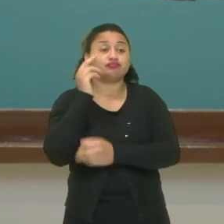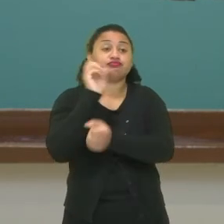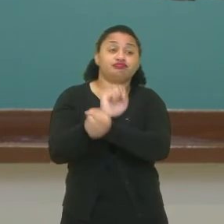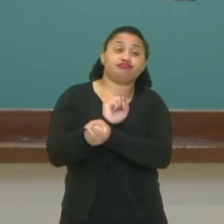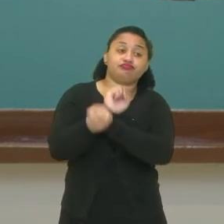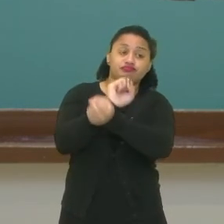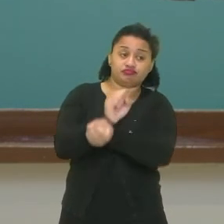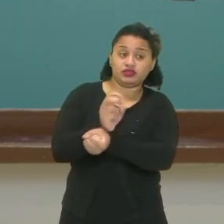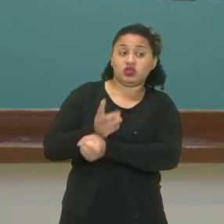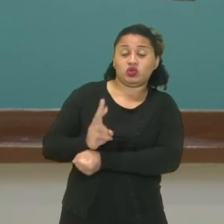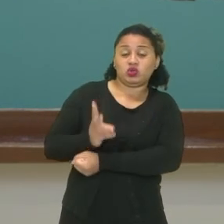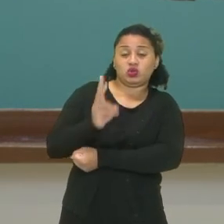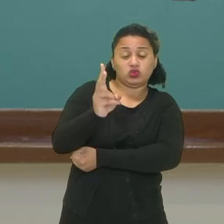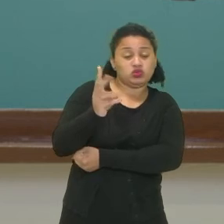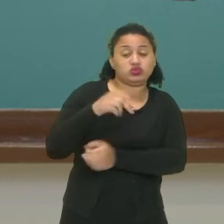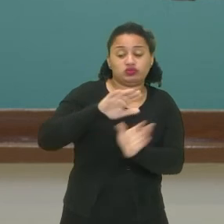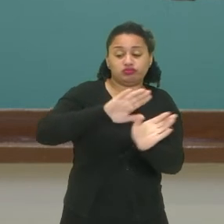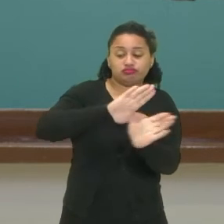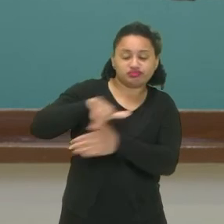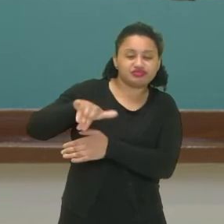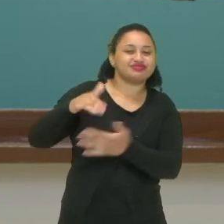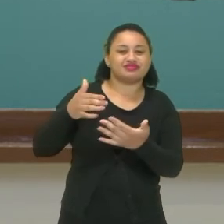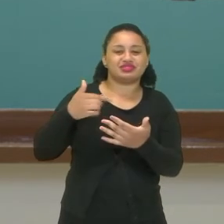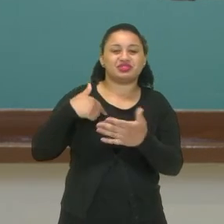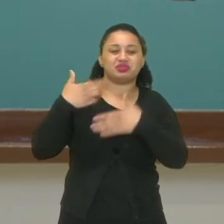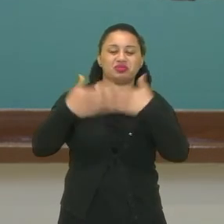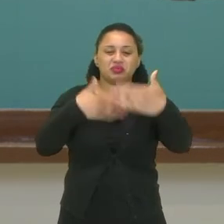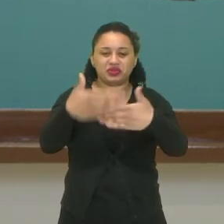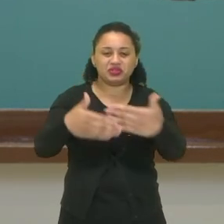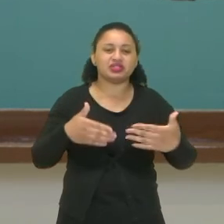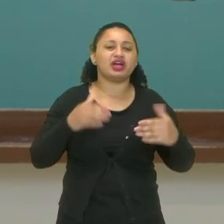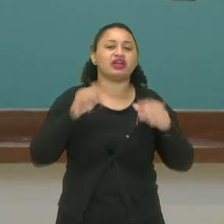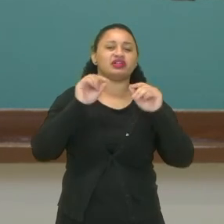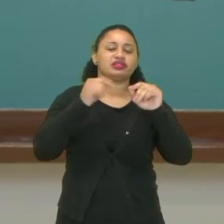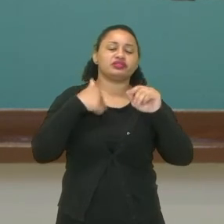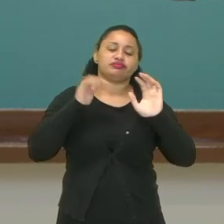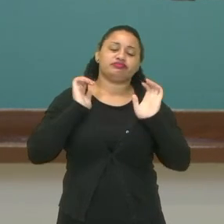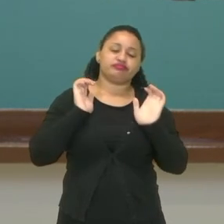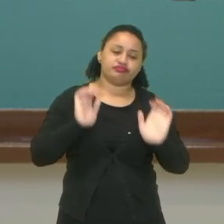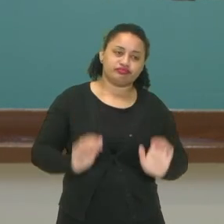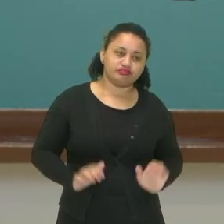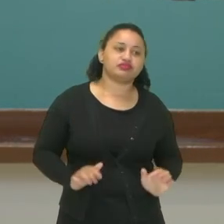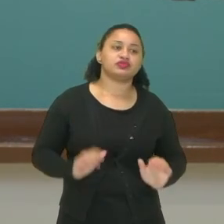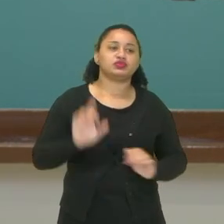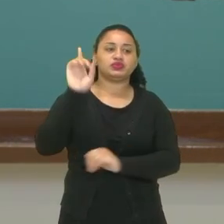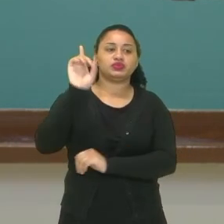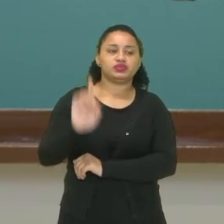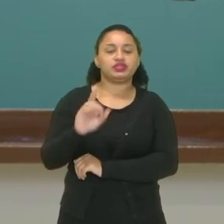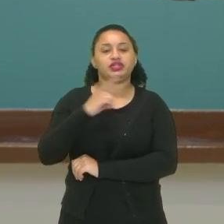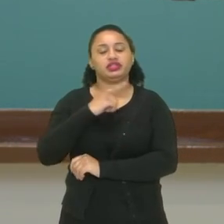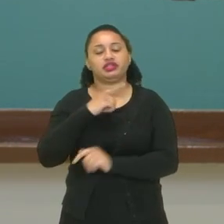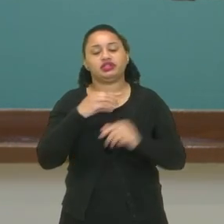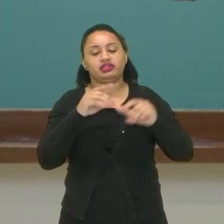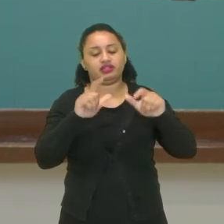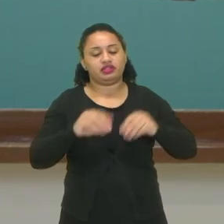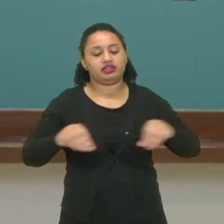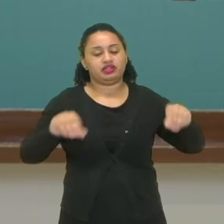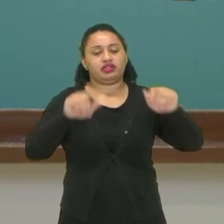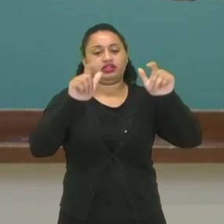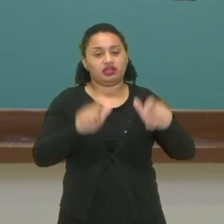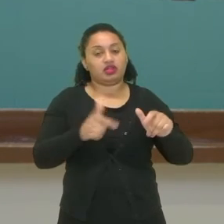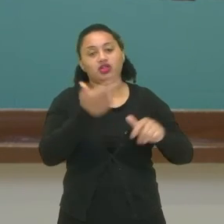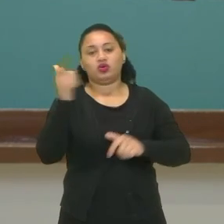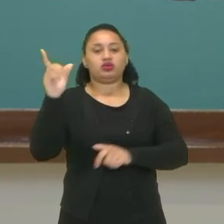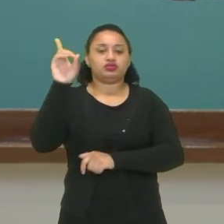escravizados vão continuar excluídos aí do processo, né, de cidadania, do direito à posse de terras e tantos outros